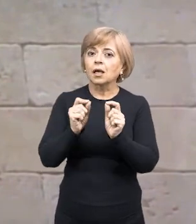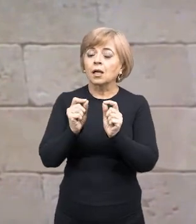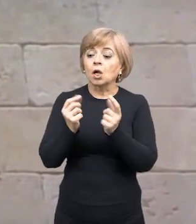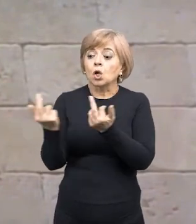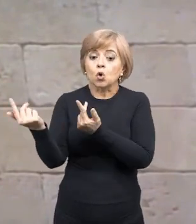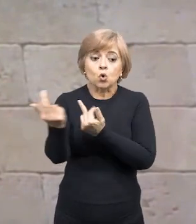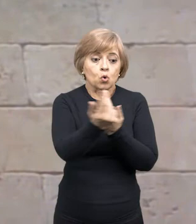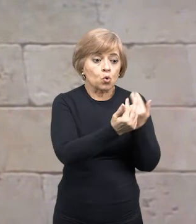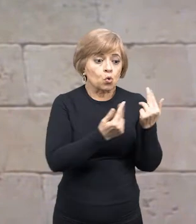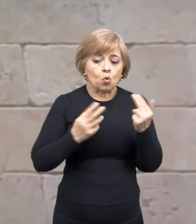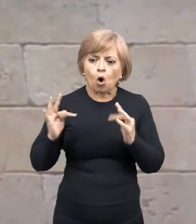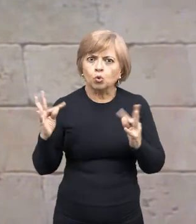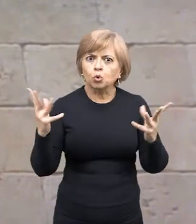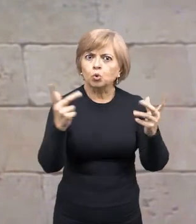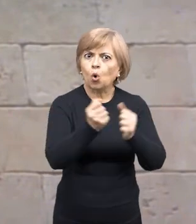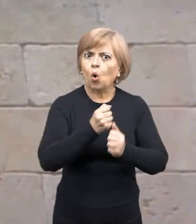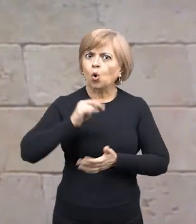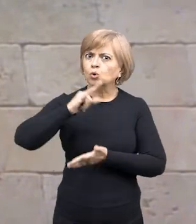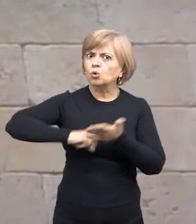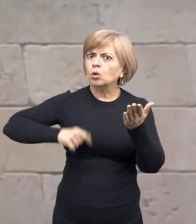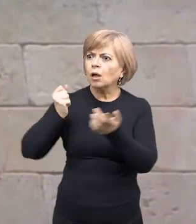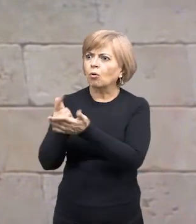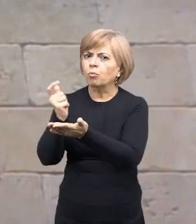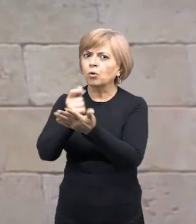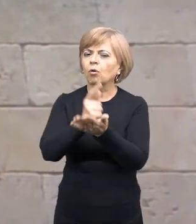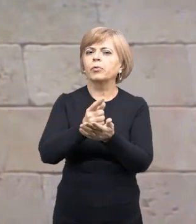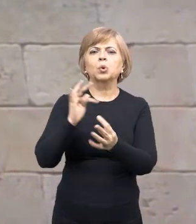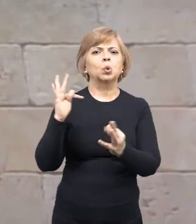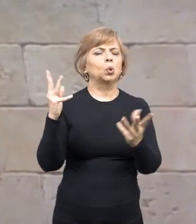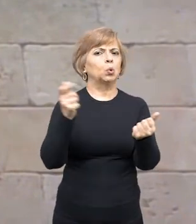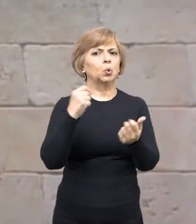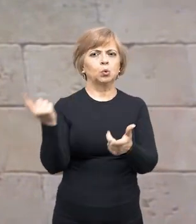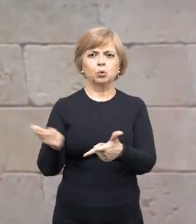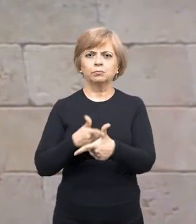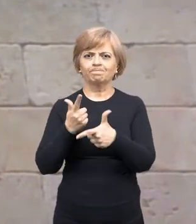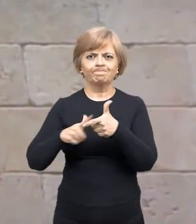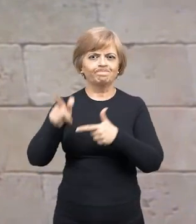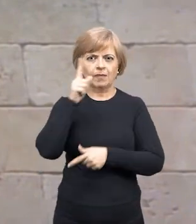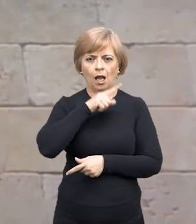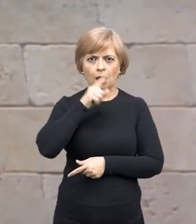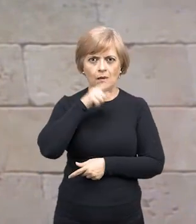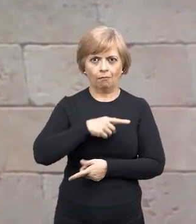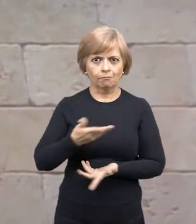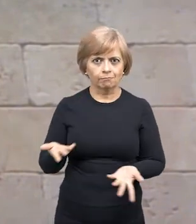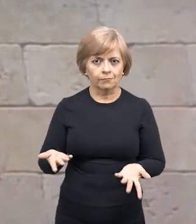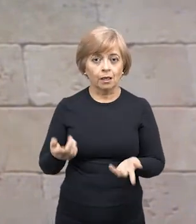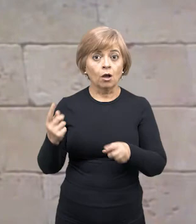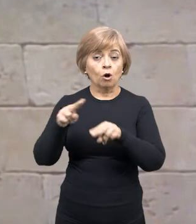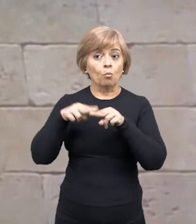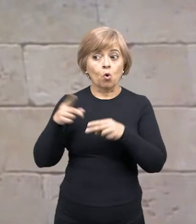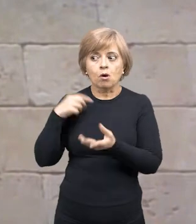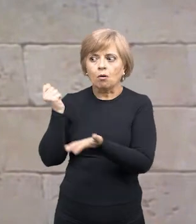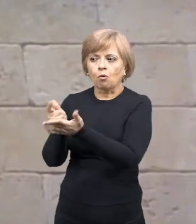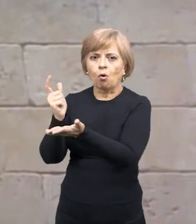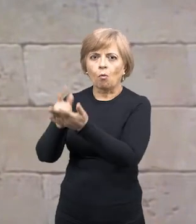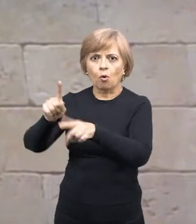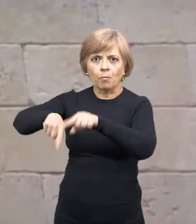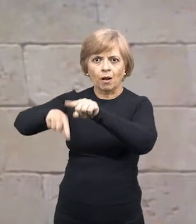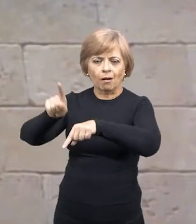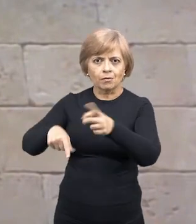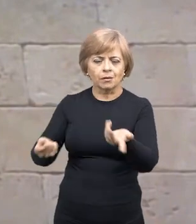semelhante em todas essas contratações. Isso aconteceu não somente no que concerne aquisição de bens